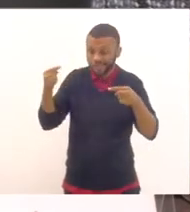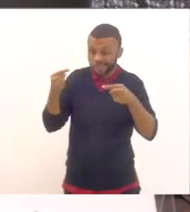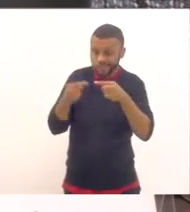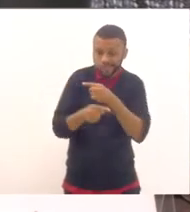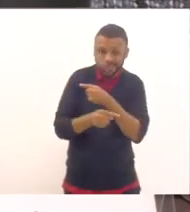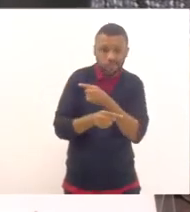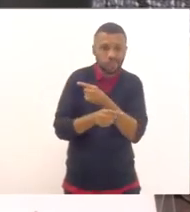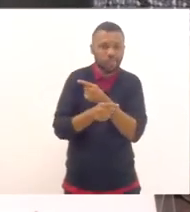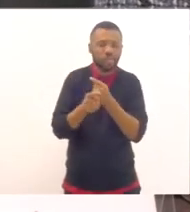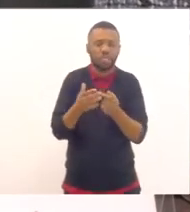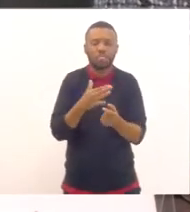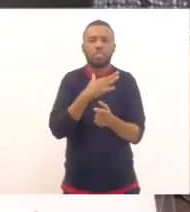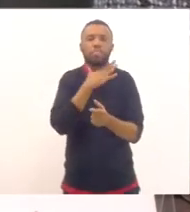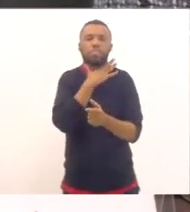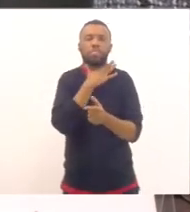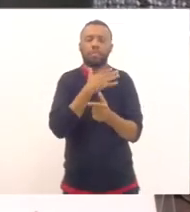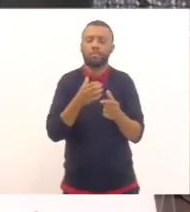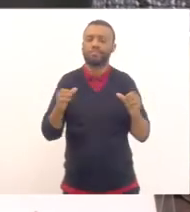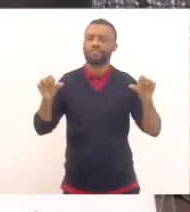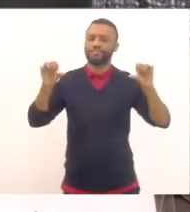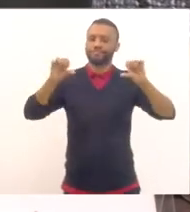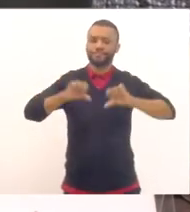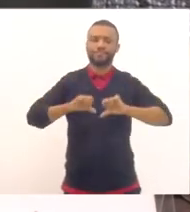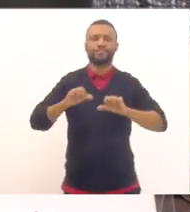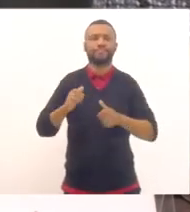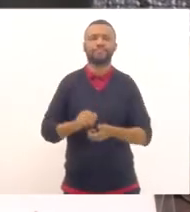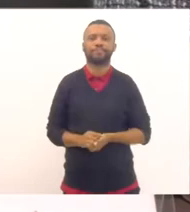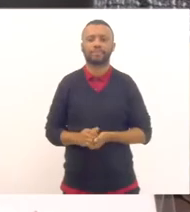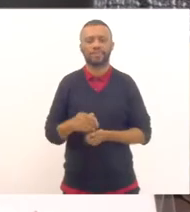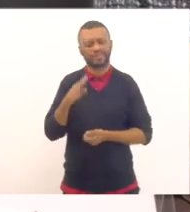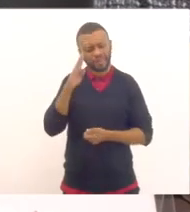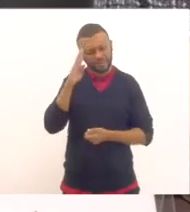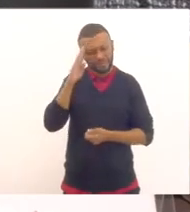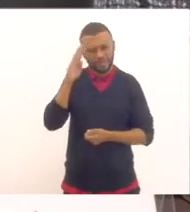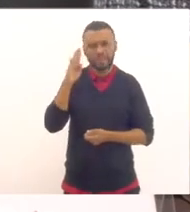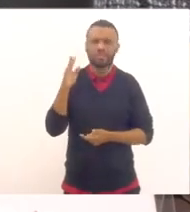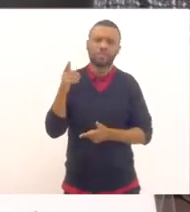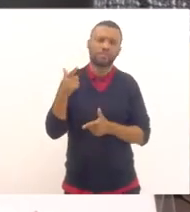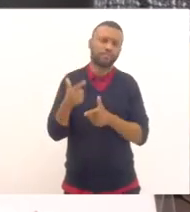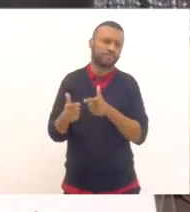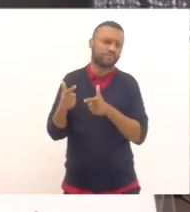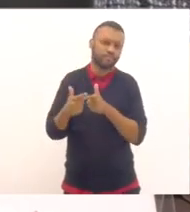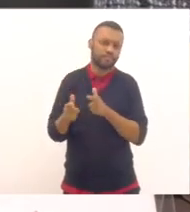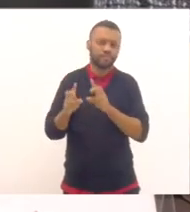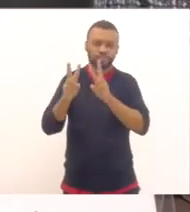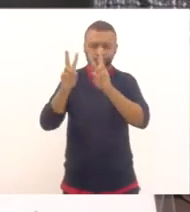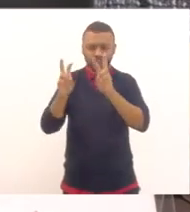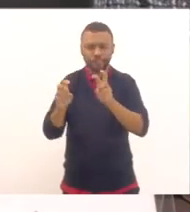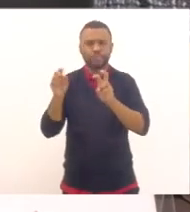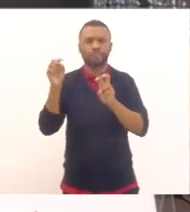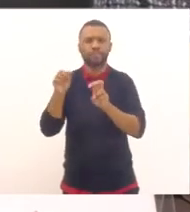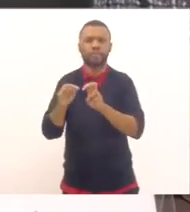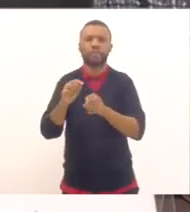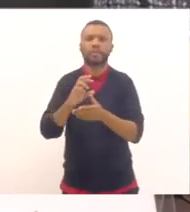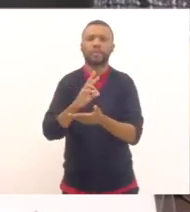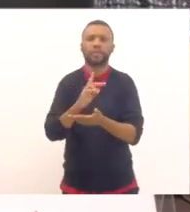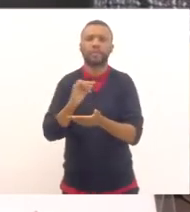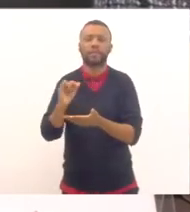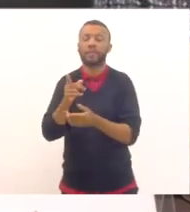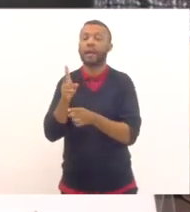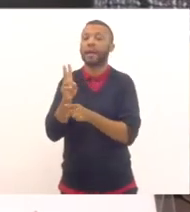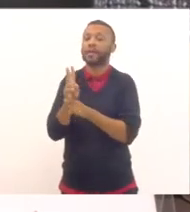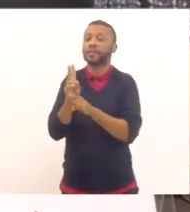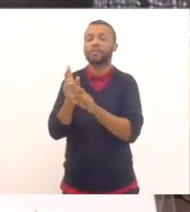transporte colar essa questão central da nossa CPI a preservação